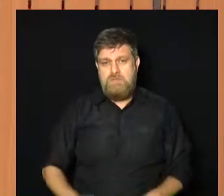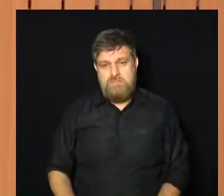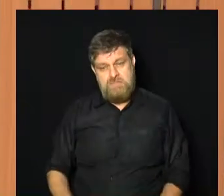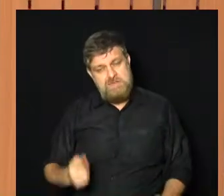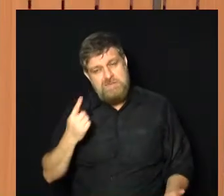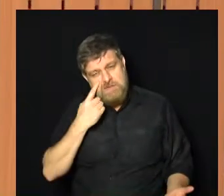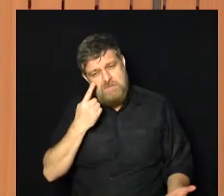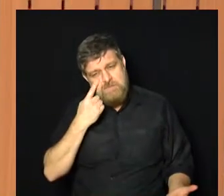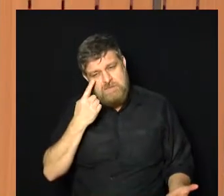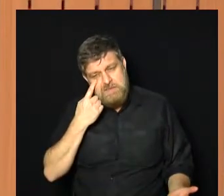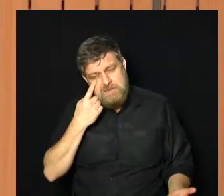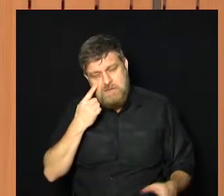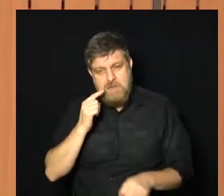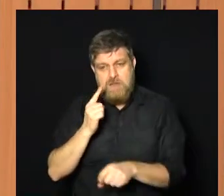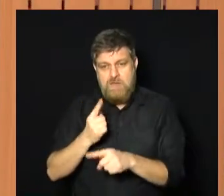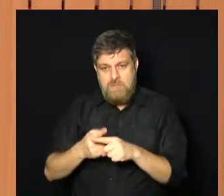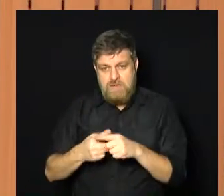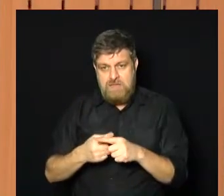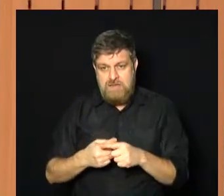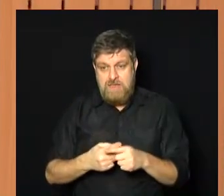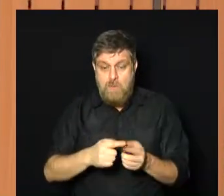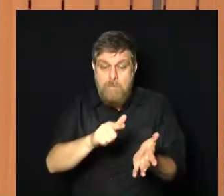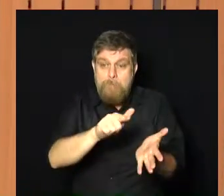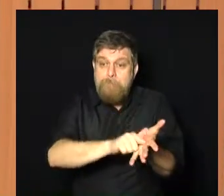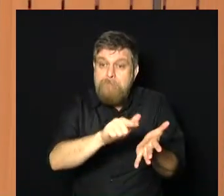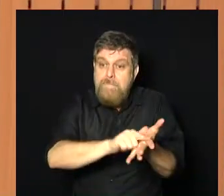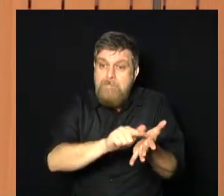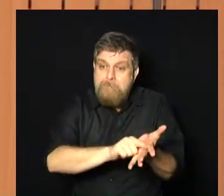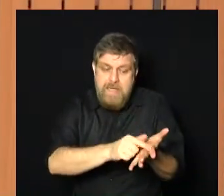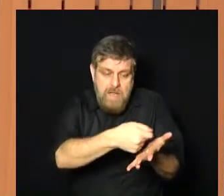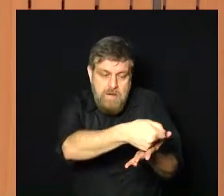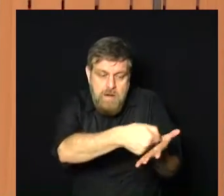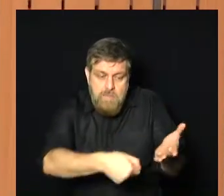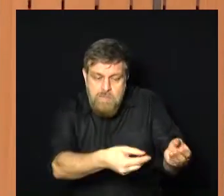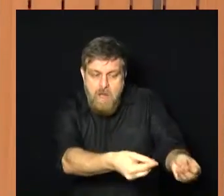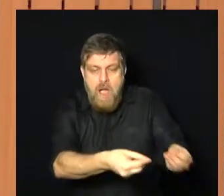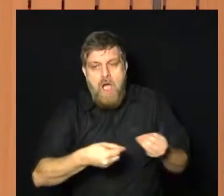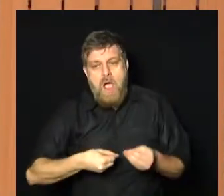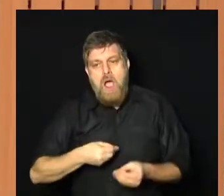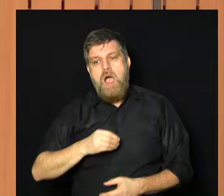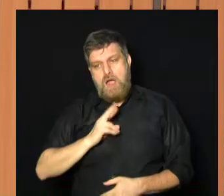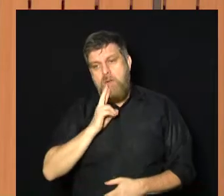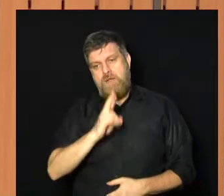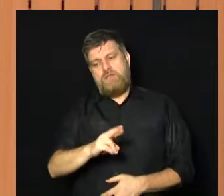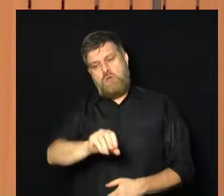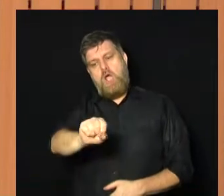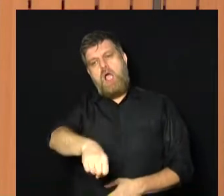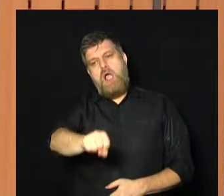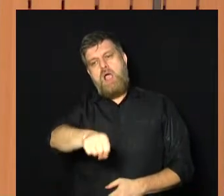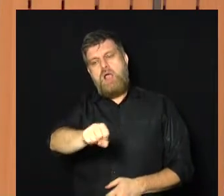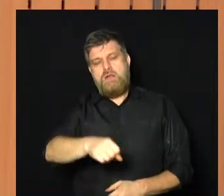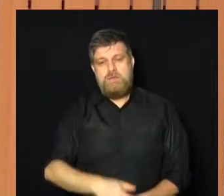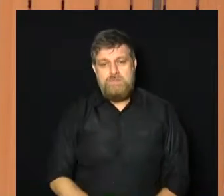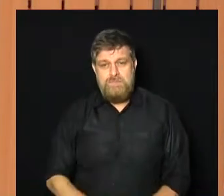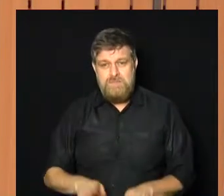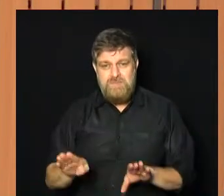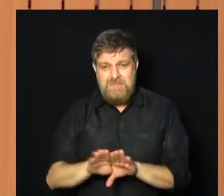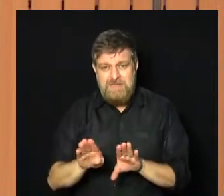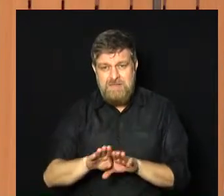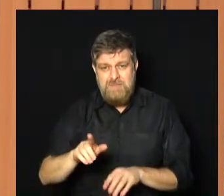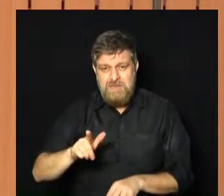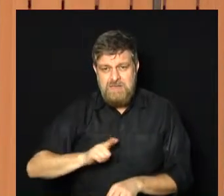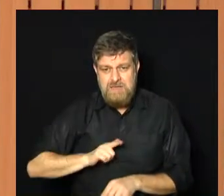nós estamos aguardando uma resposta oficial sobre esse tema. E uma última contribuição